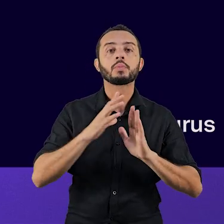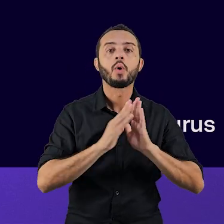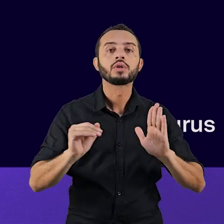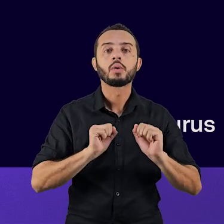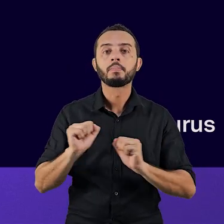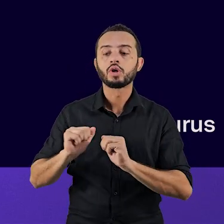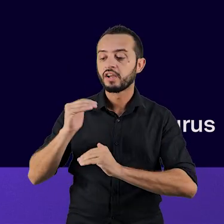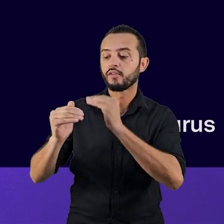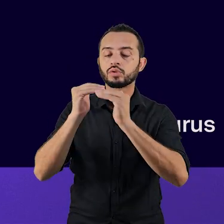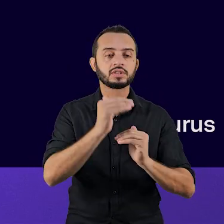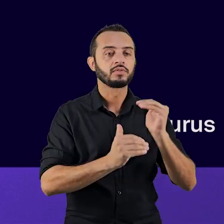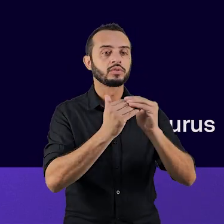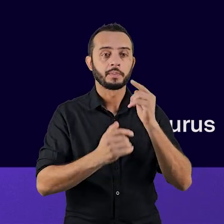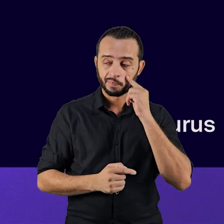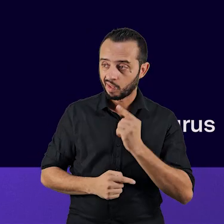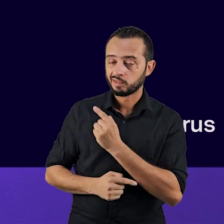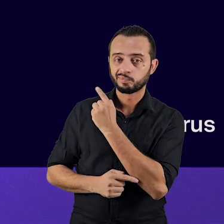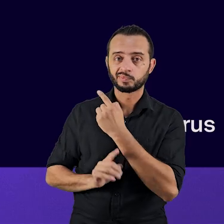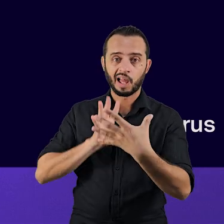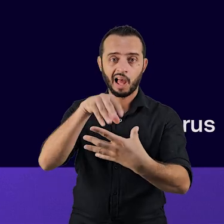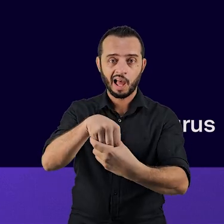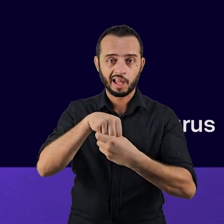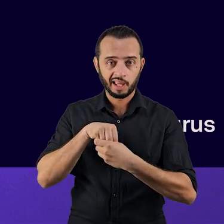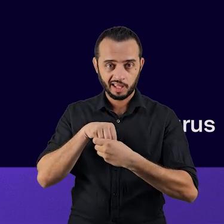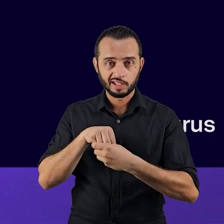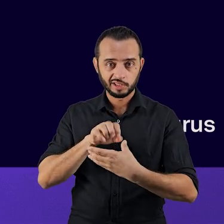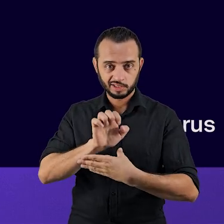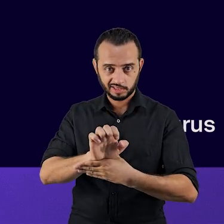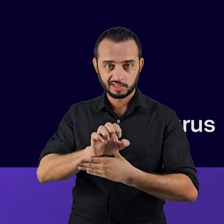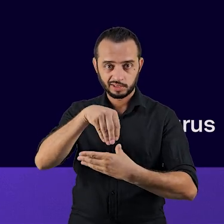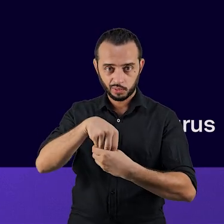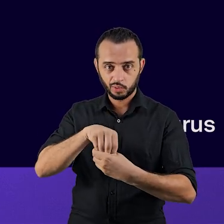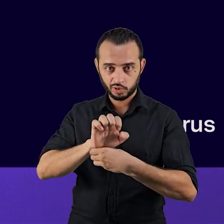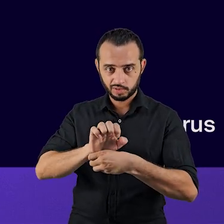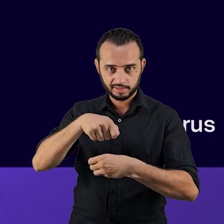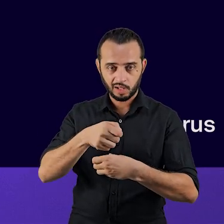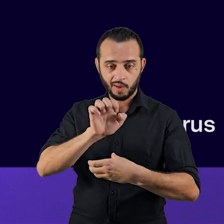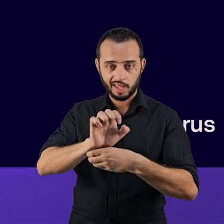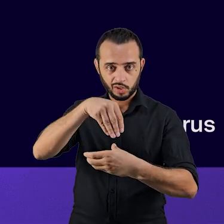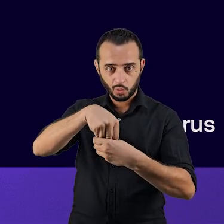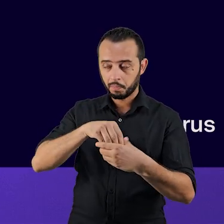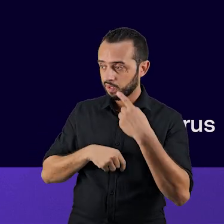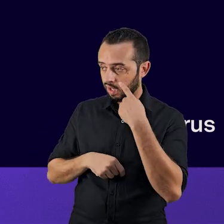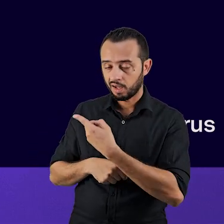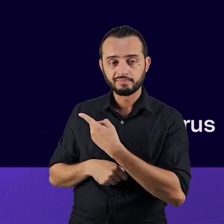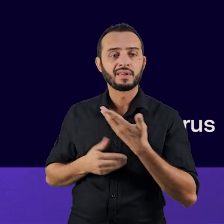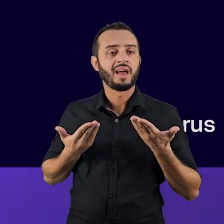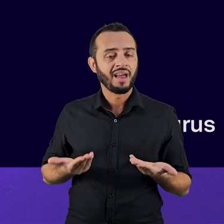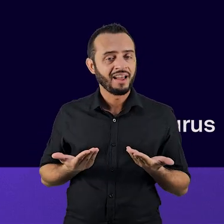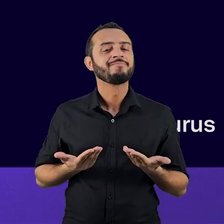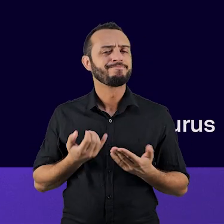calcula qual a probabilidade de que o meu sistema vai para algum desses cenários. Tá? Então a entropia